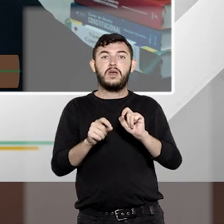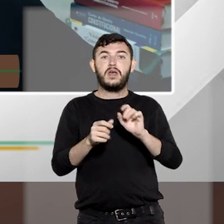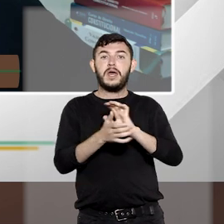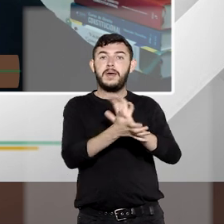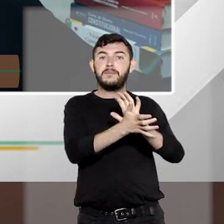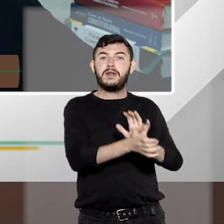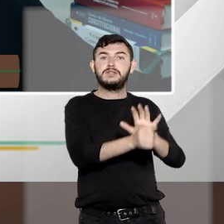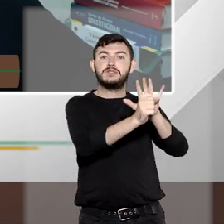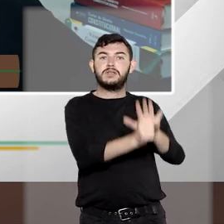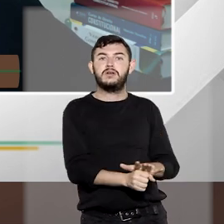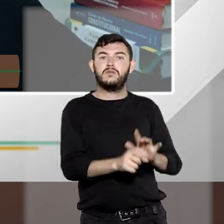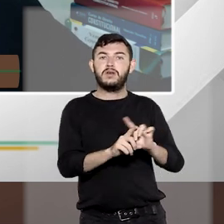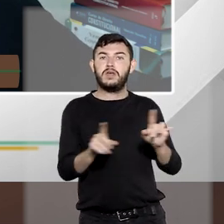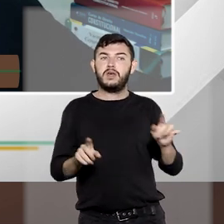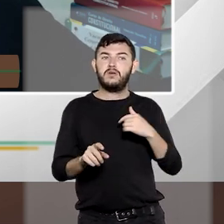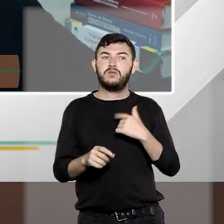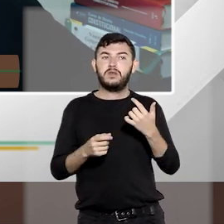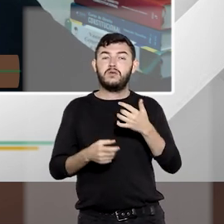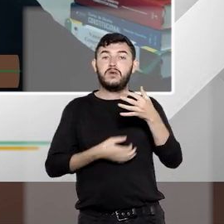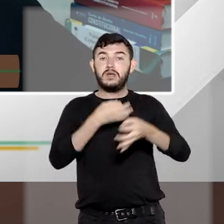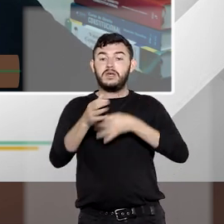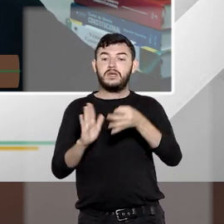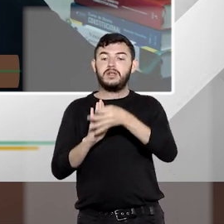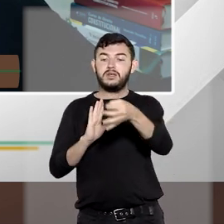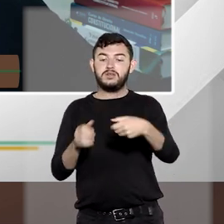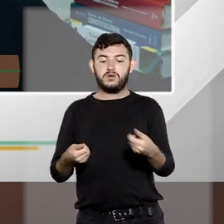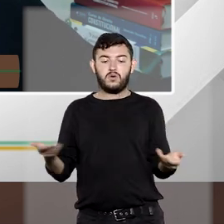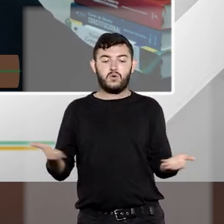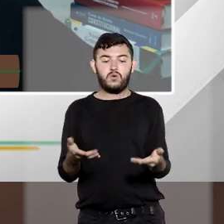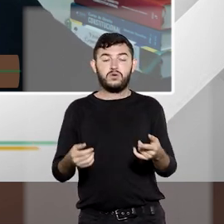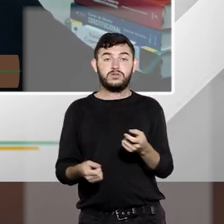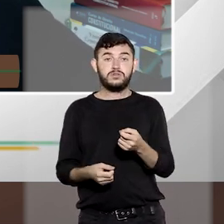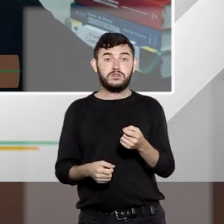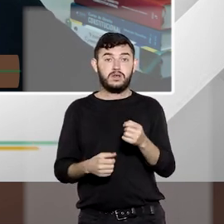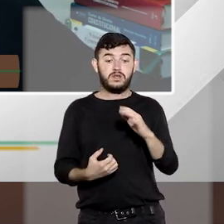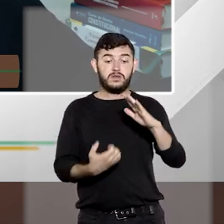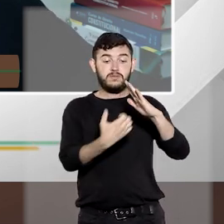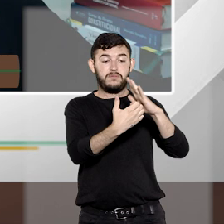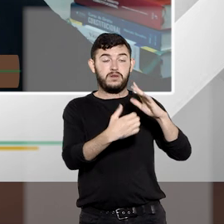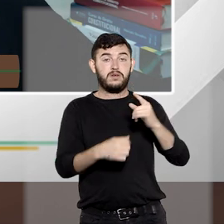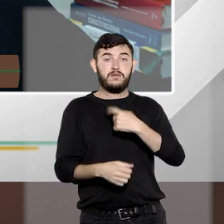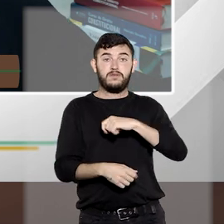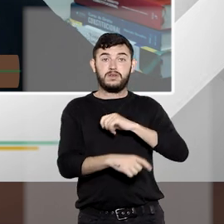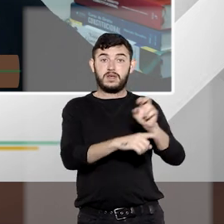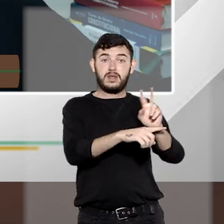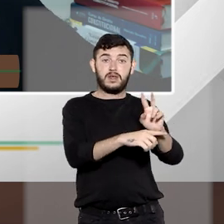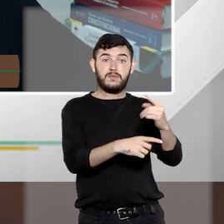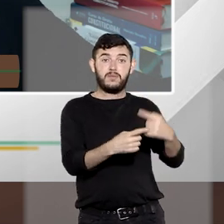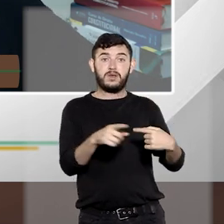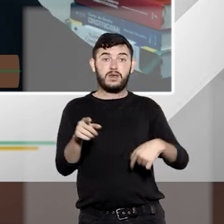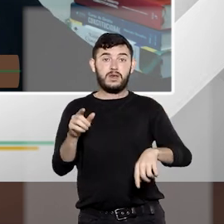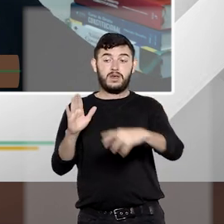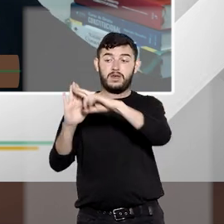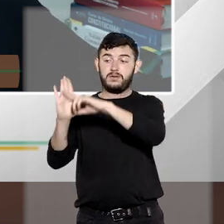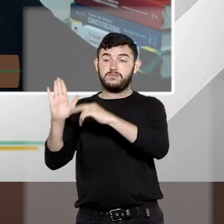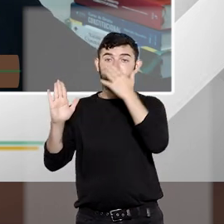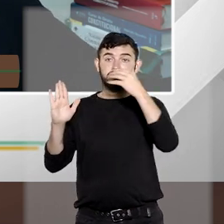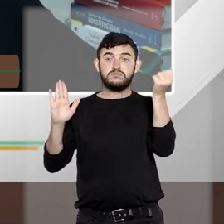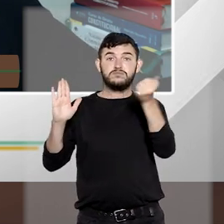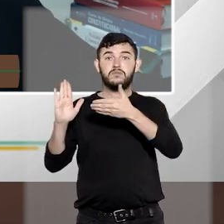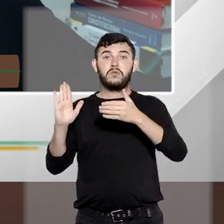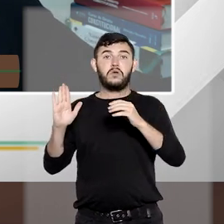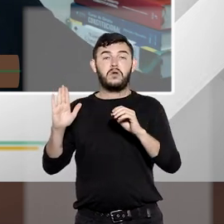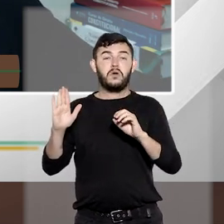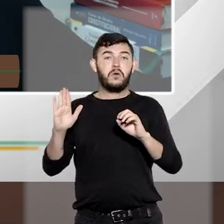críticas desse respeito, né? Hoje as empresas, por exemplo, são fiscalizadas pelo não cumprimento e não bonificadas, de fato, né,